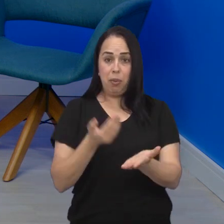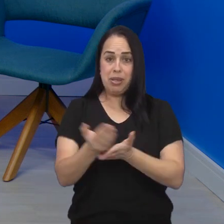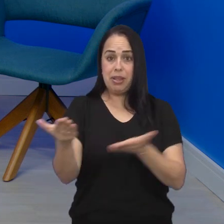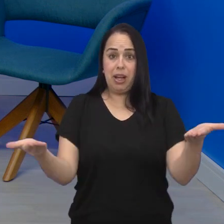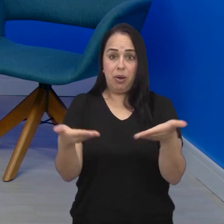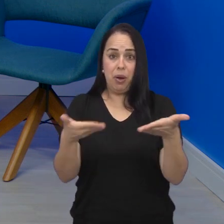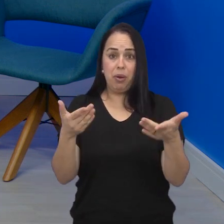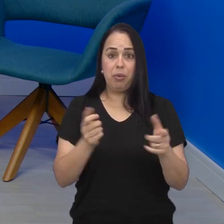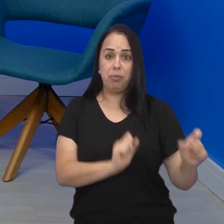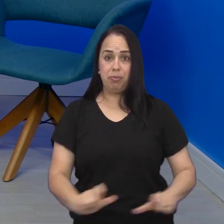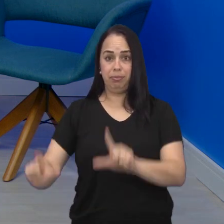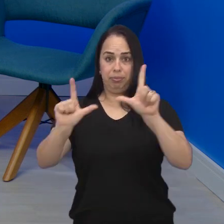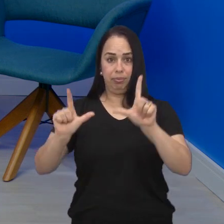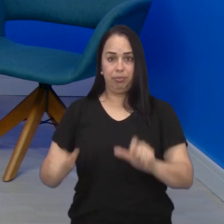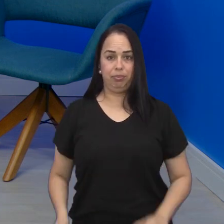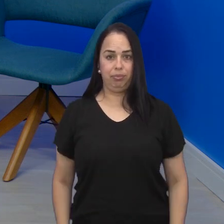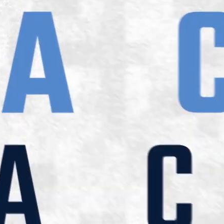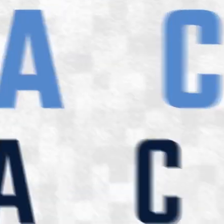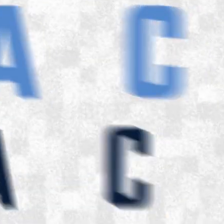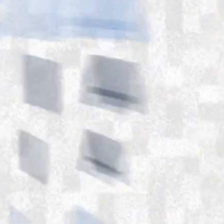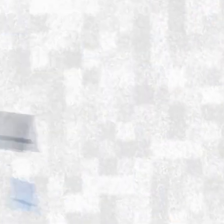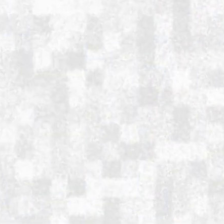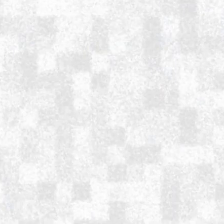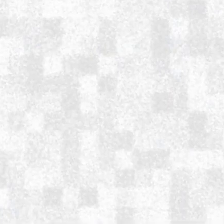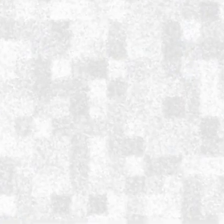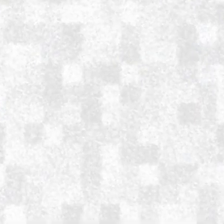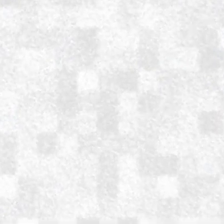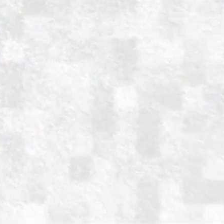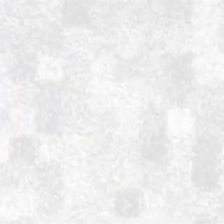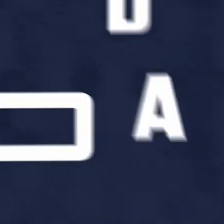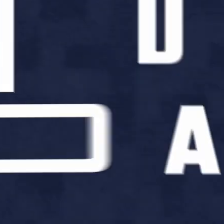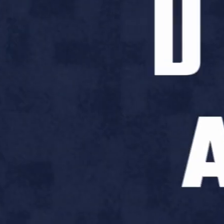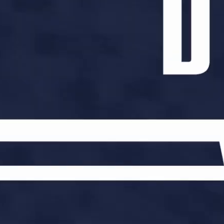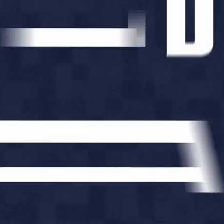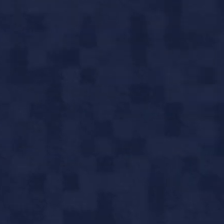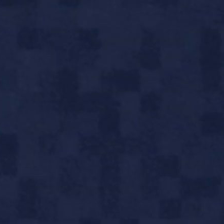com a gente que o Sobre Política está começando.